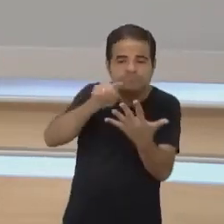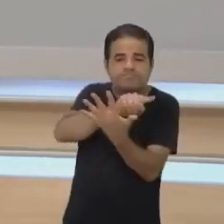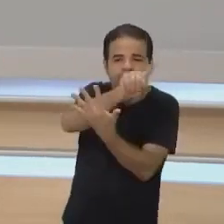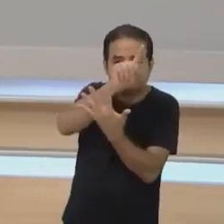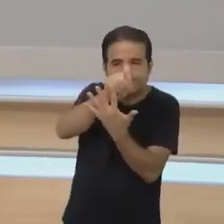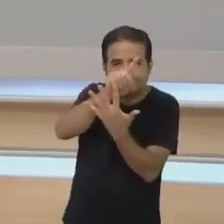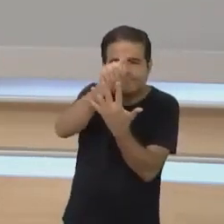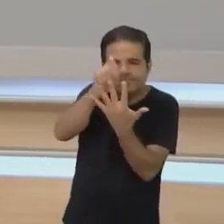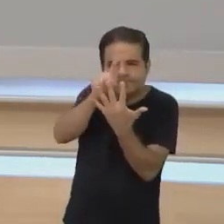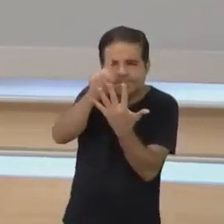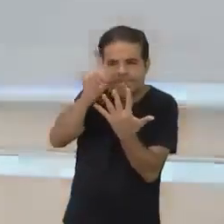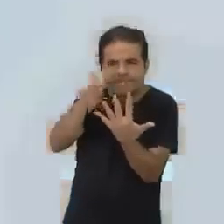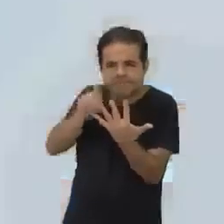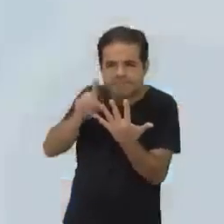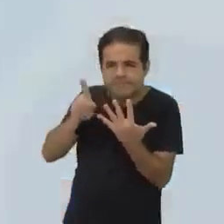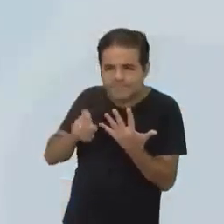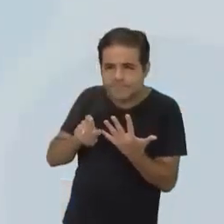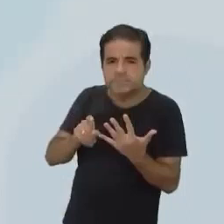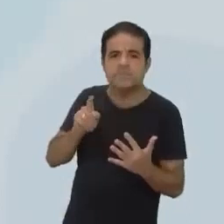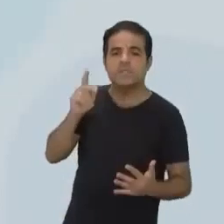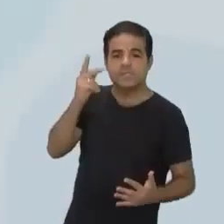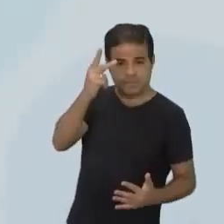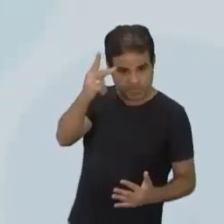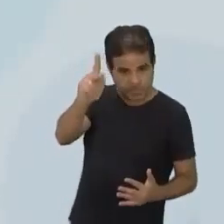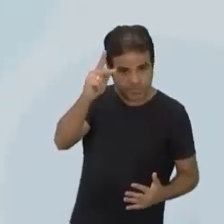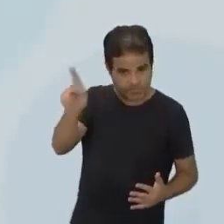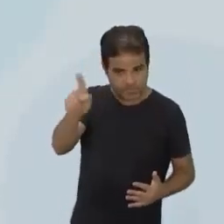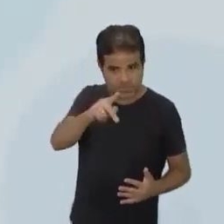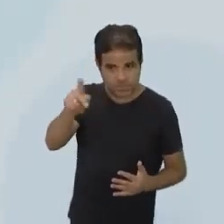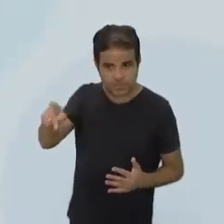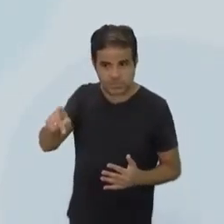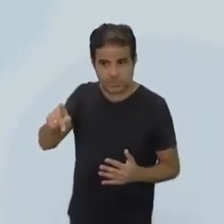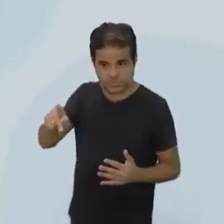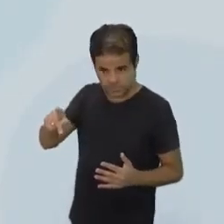hipóteses para o seu professor, né?